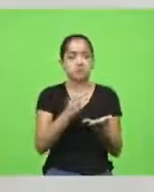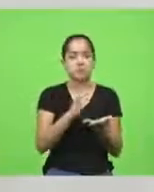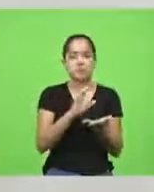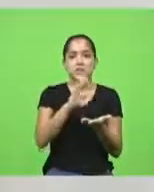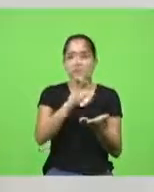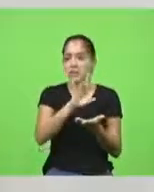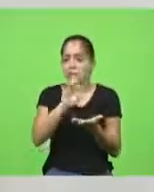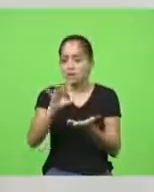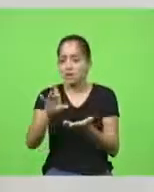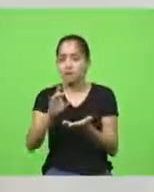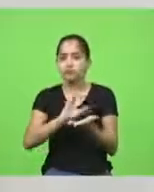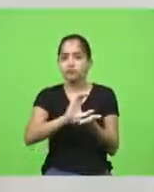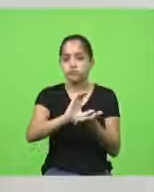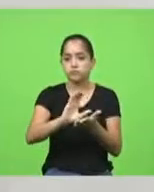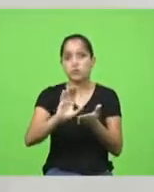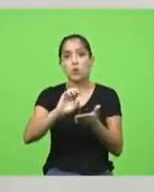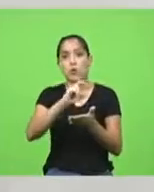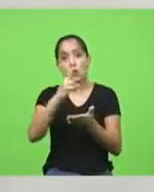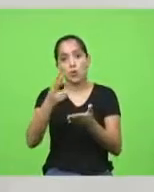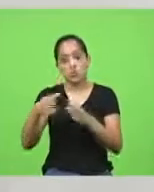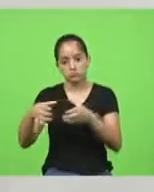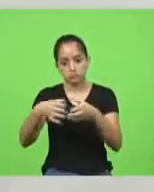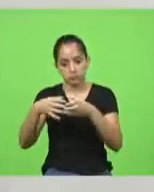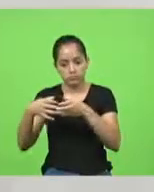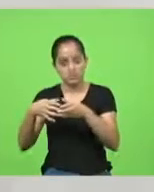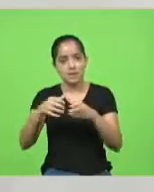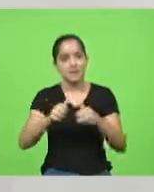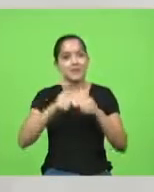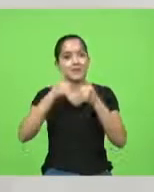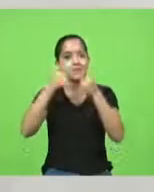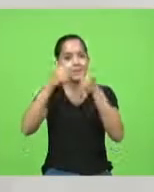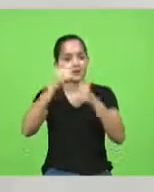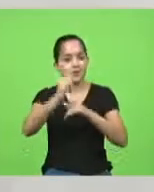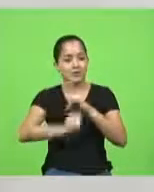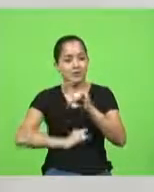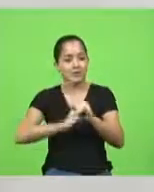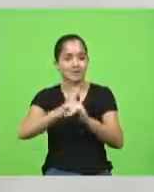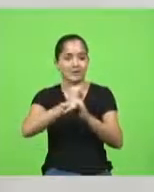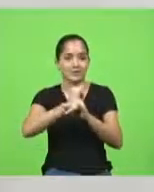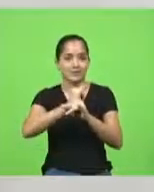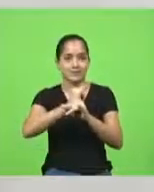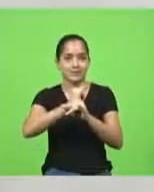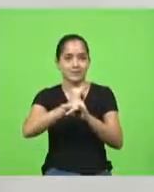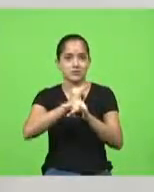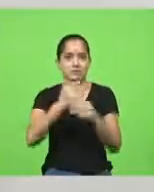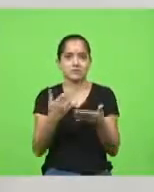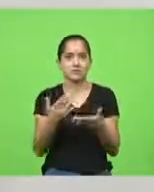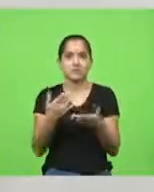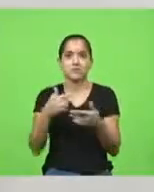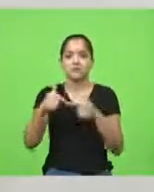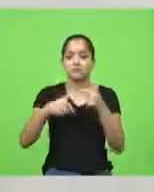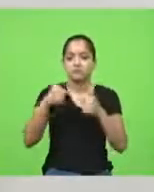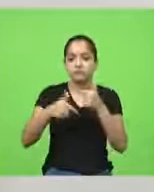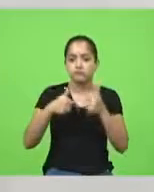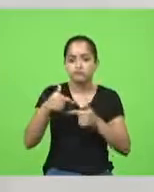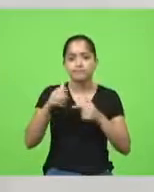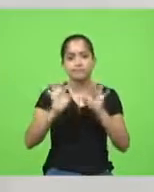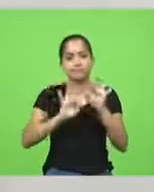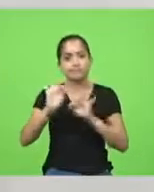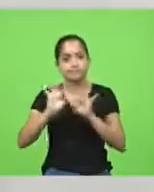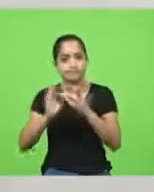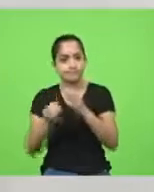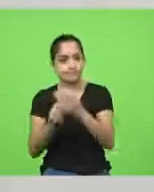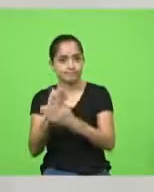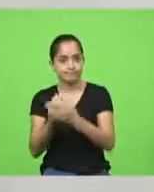de forma coletiva para melhorar a conectividade, além de trabalhar os arranjos produtivos